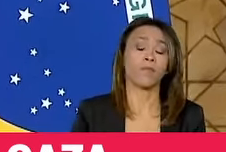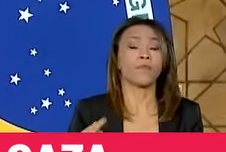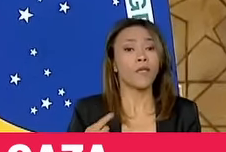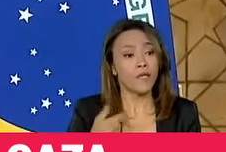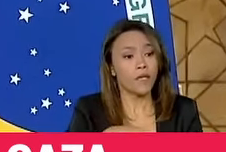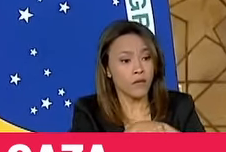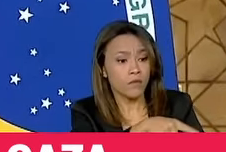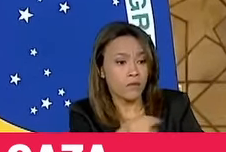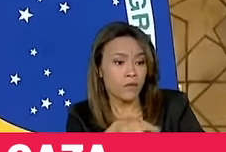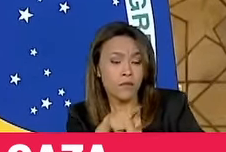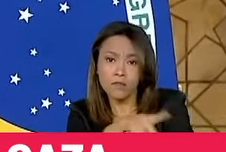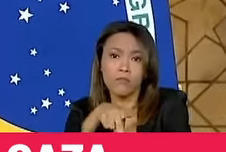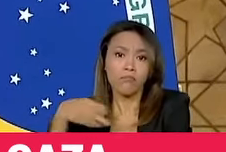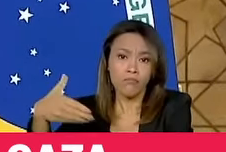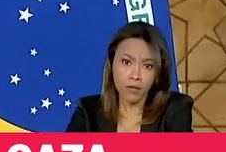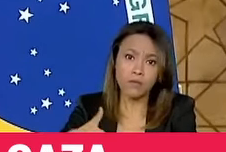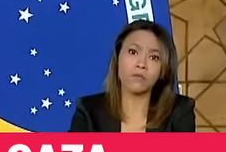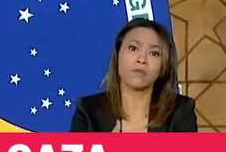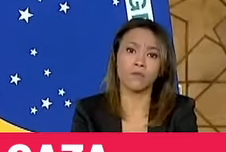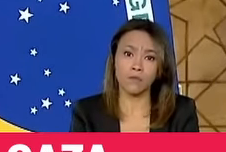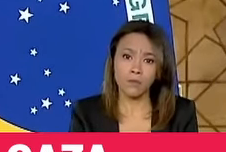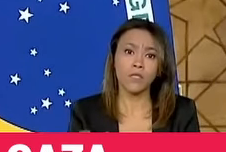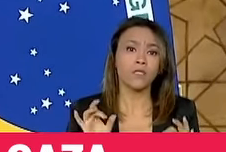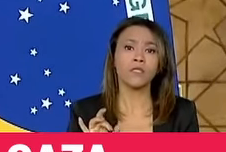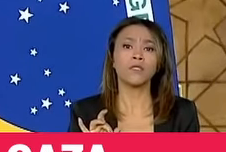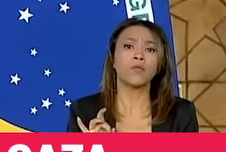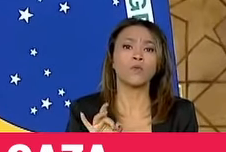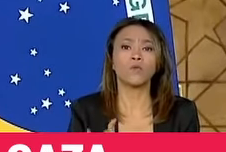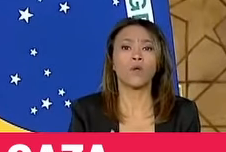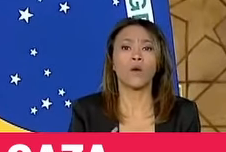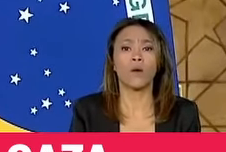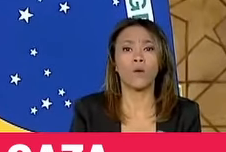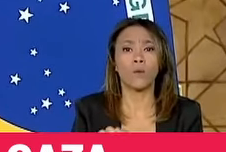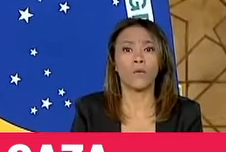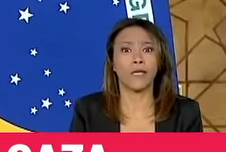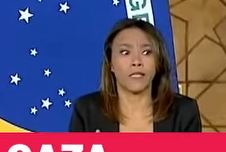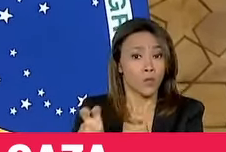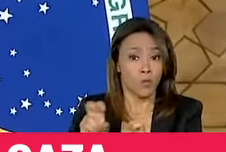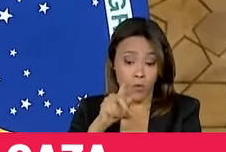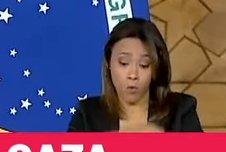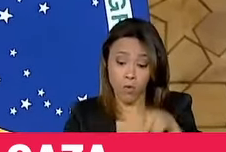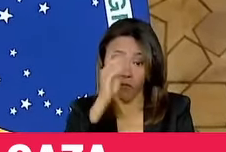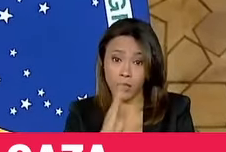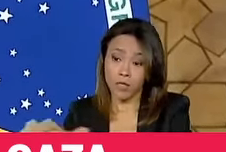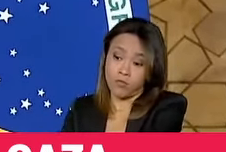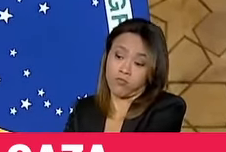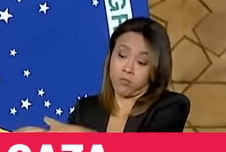atores pacifistas e não atores, sabe, que fomentam a guerra.